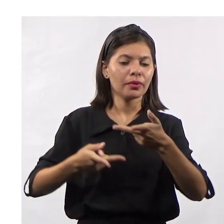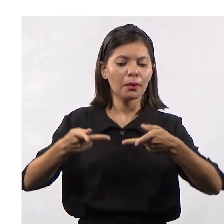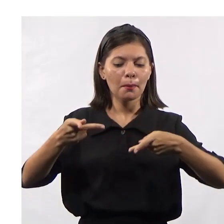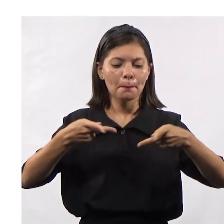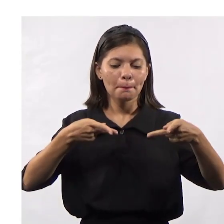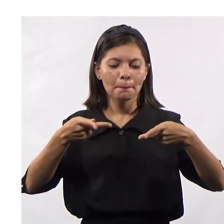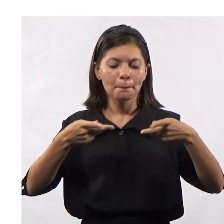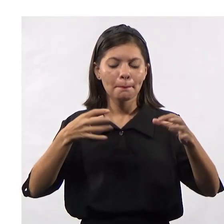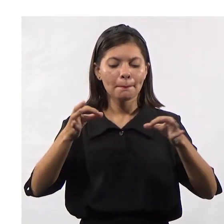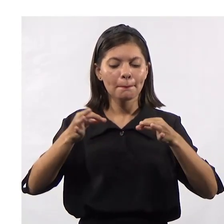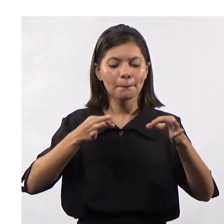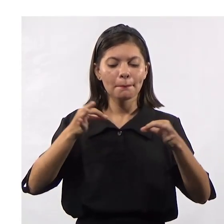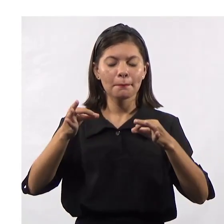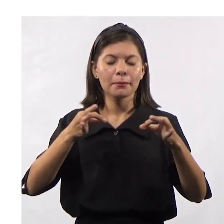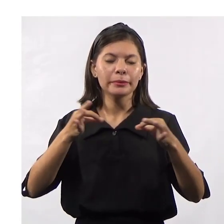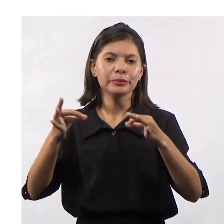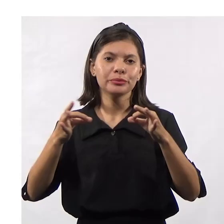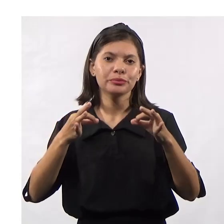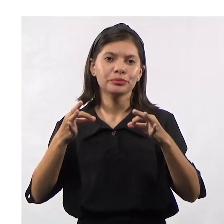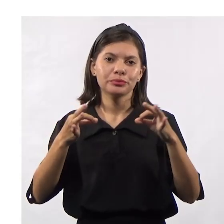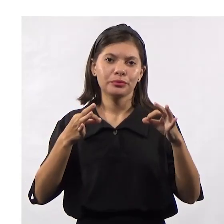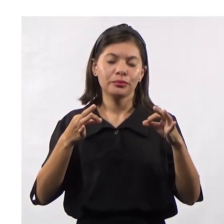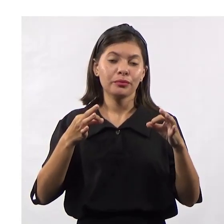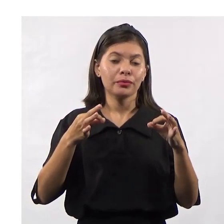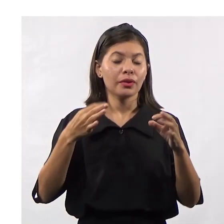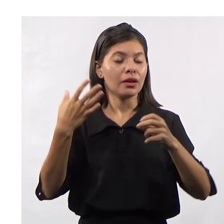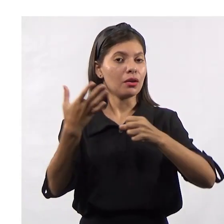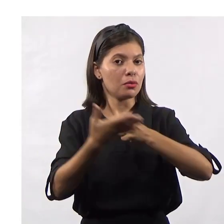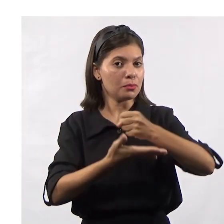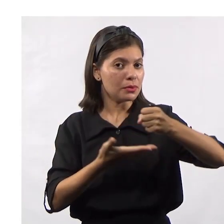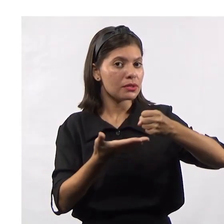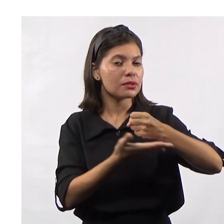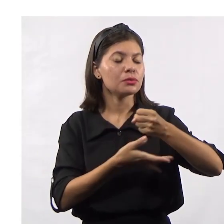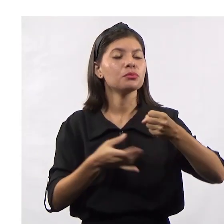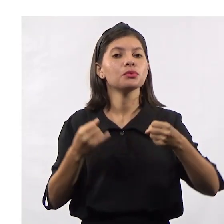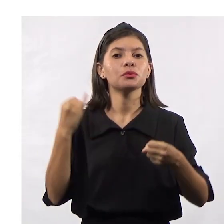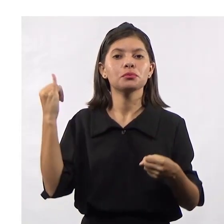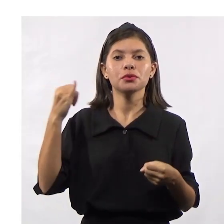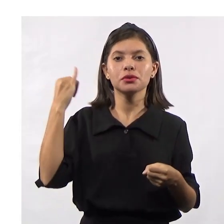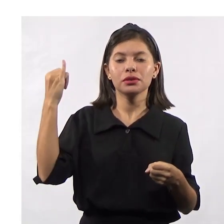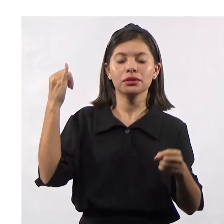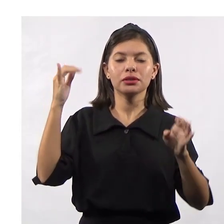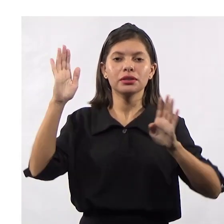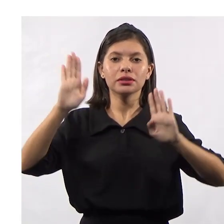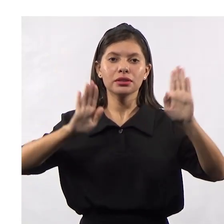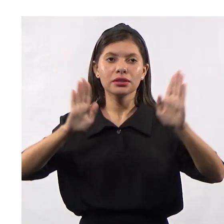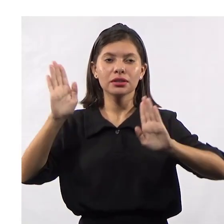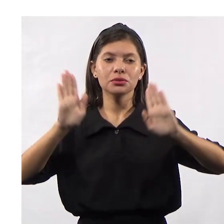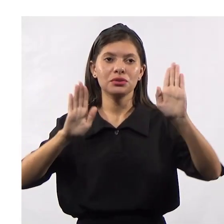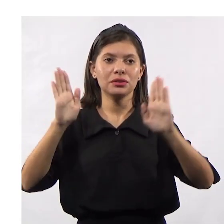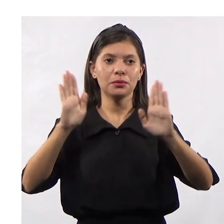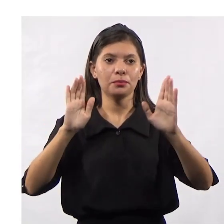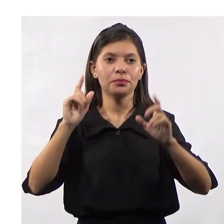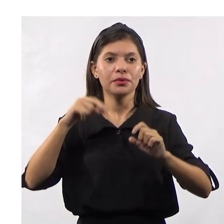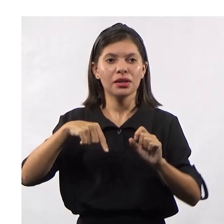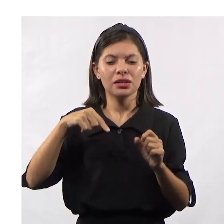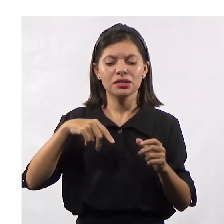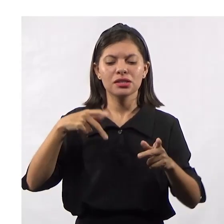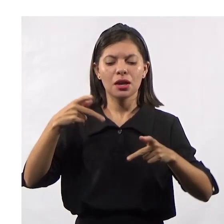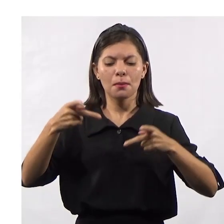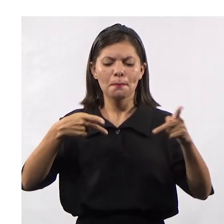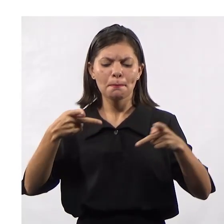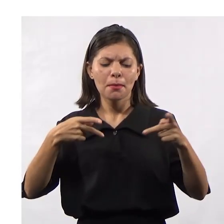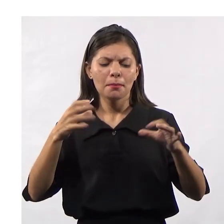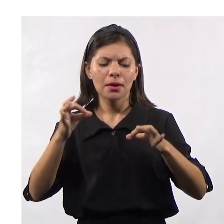planejamento. Que, como eu já mencionei, é um princípio muito importante das licitações. Então, esse